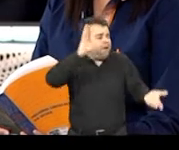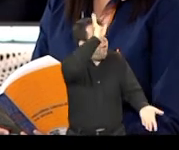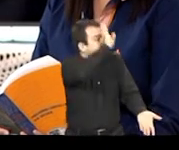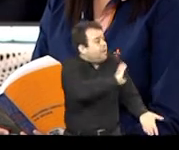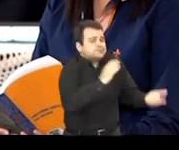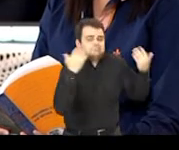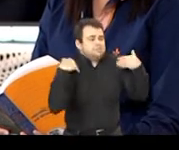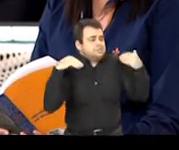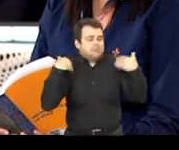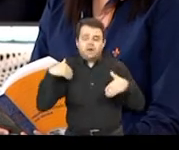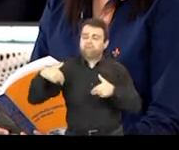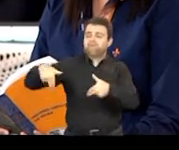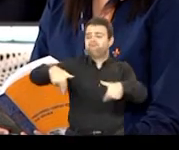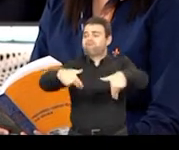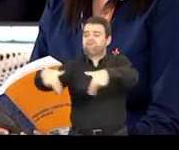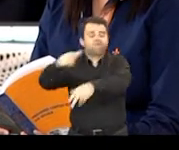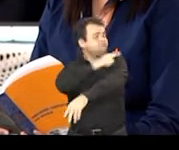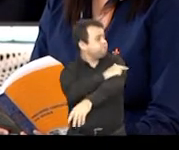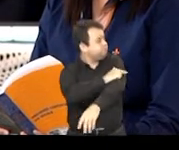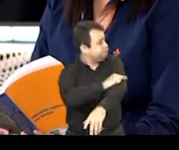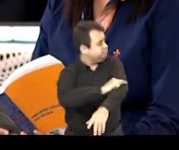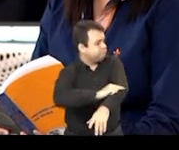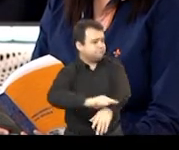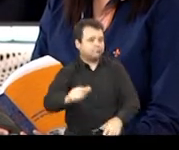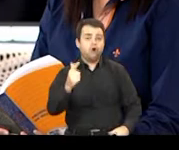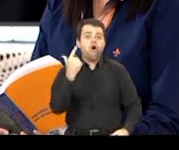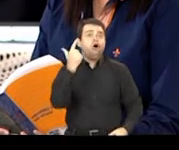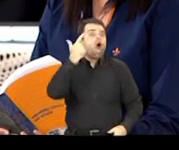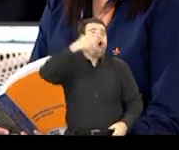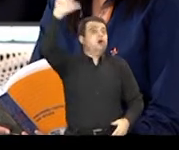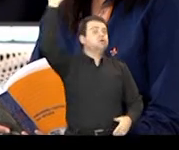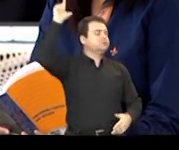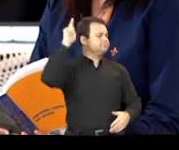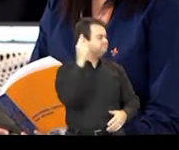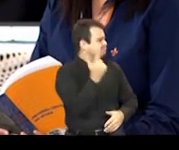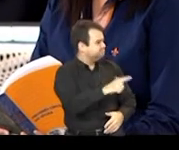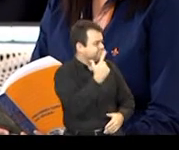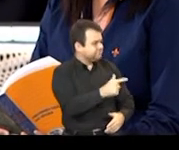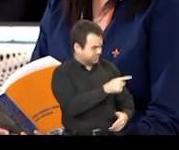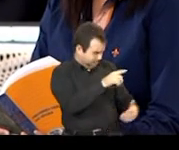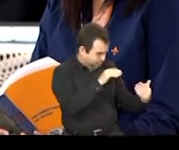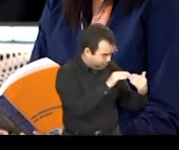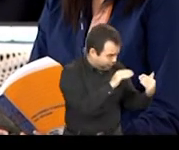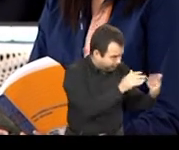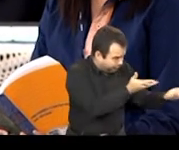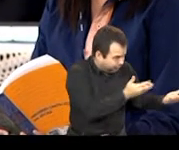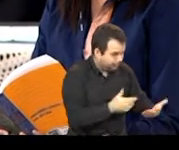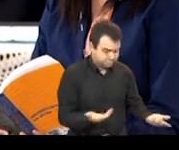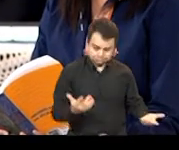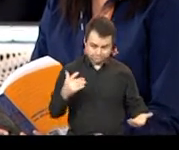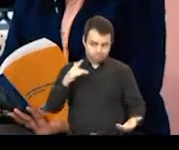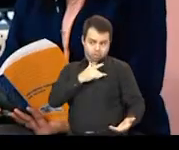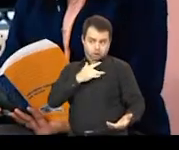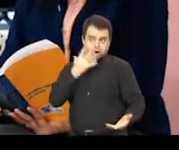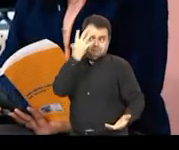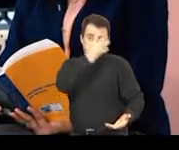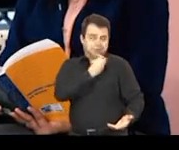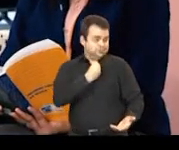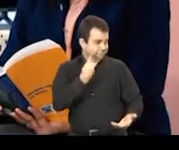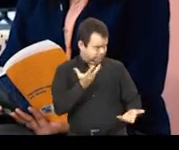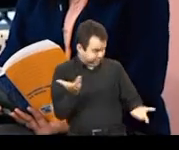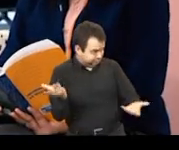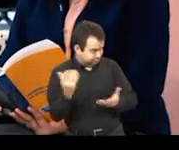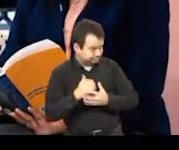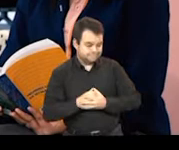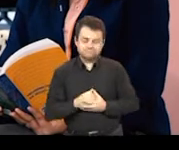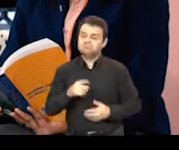muito decente. Não pode haver passeio mais decente. Não concorda comigo? Até romântico? Ela